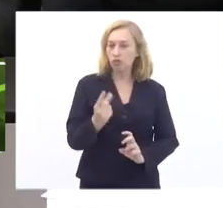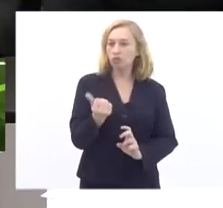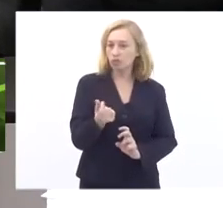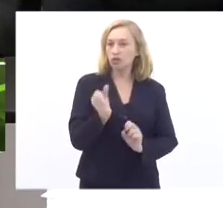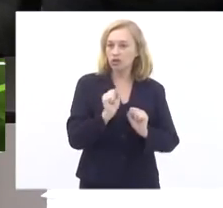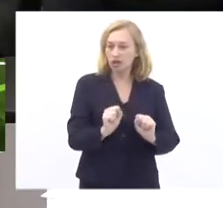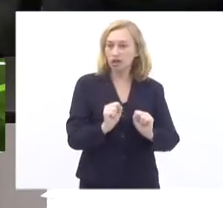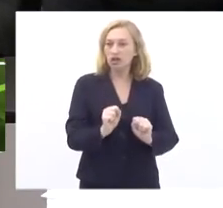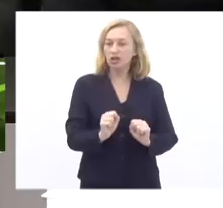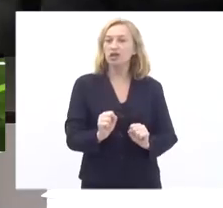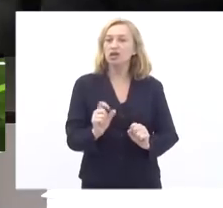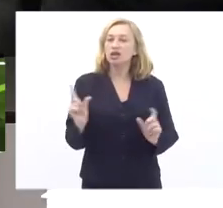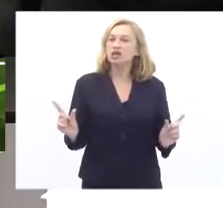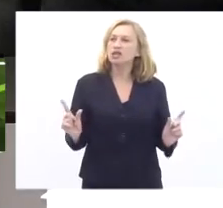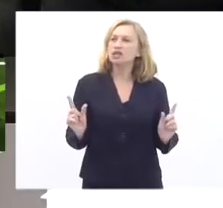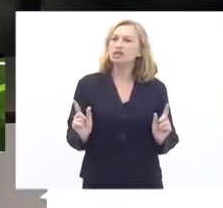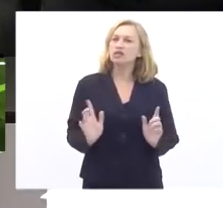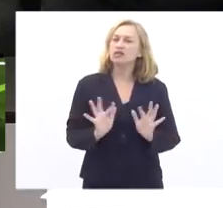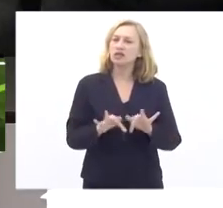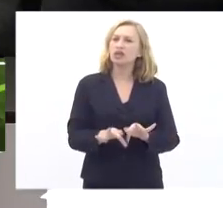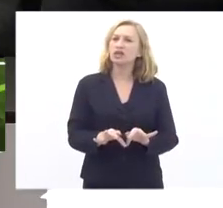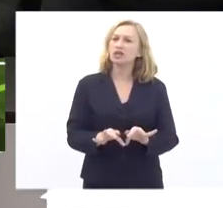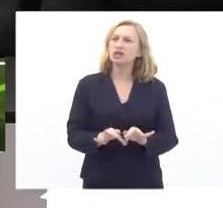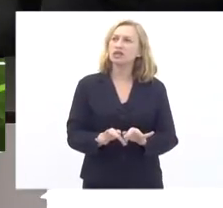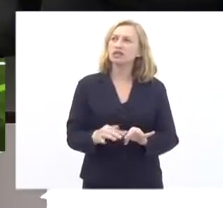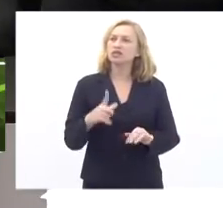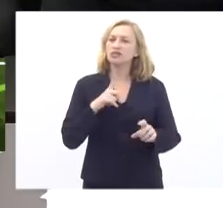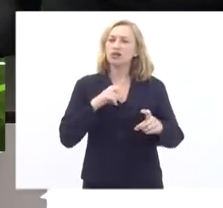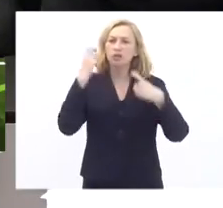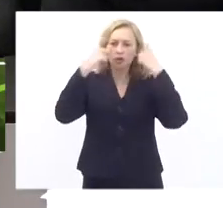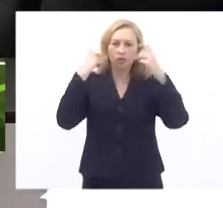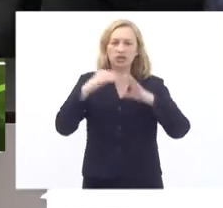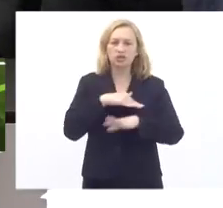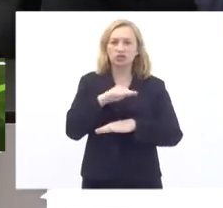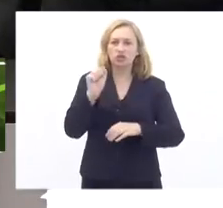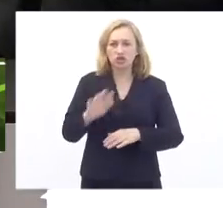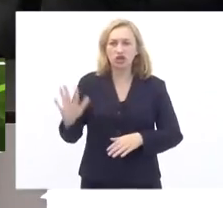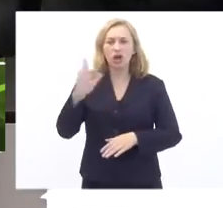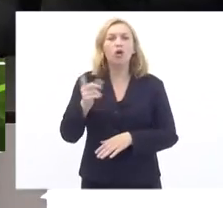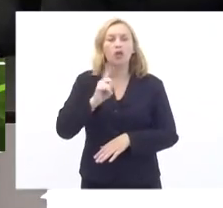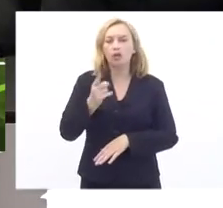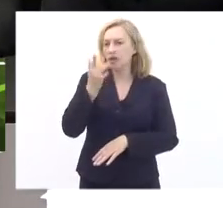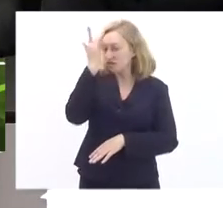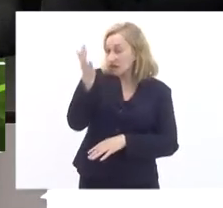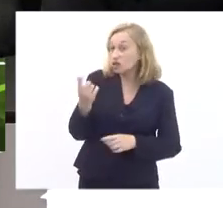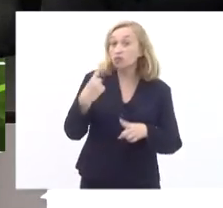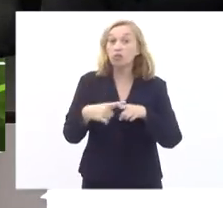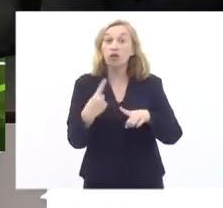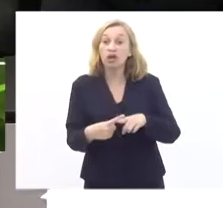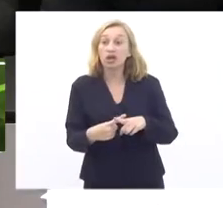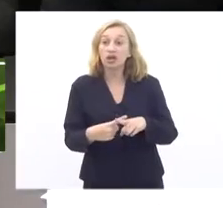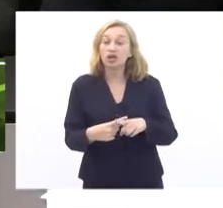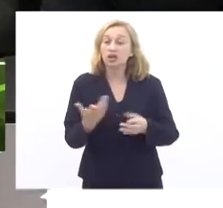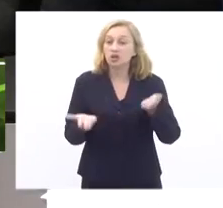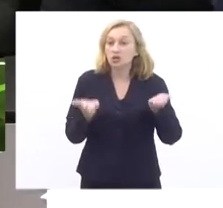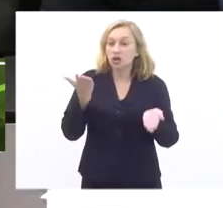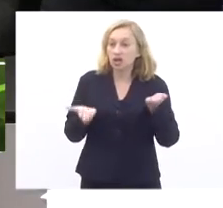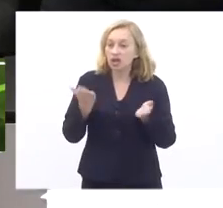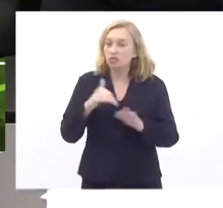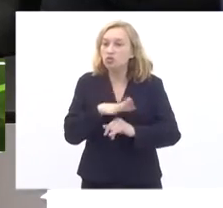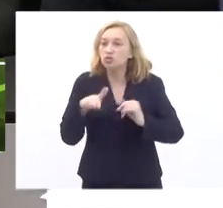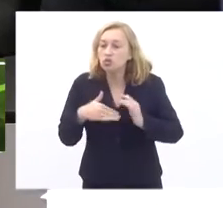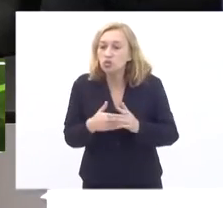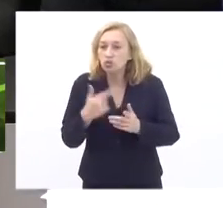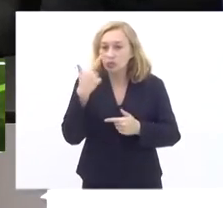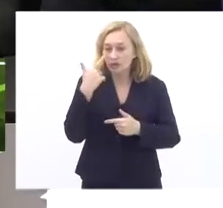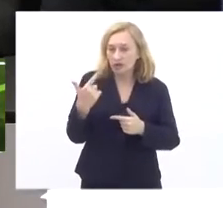que se fecha se ela tiver essa preocupação com o todo. Não é fácil, porque isso tem um equilíbrio todo para se